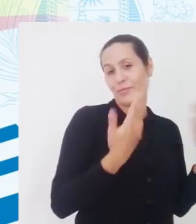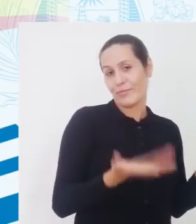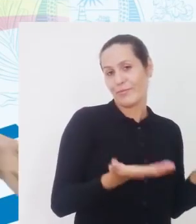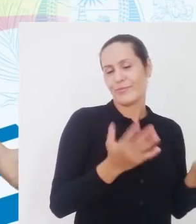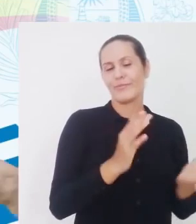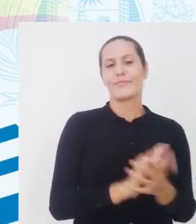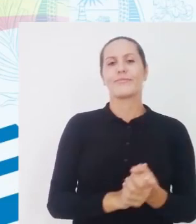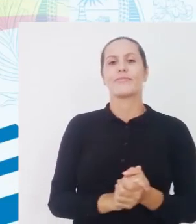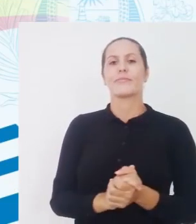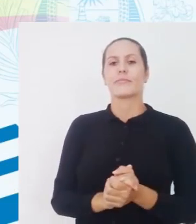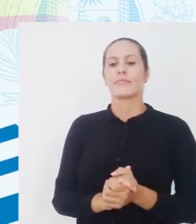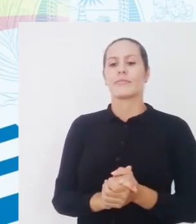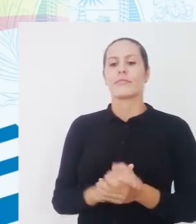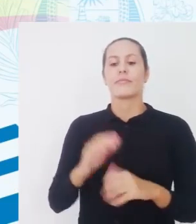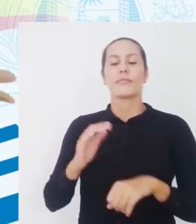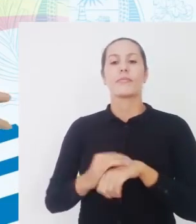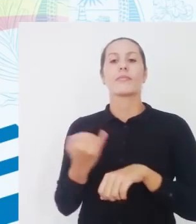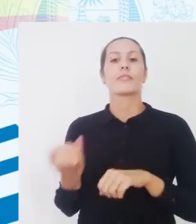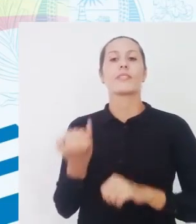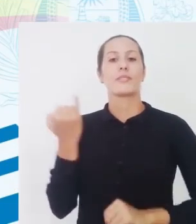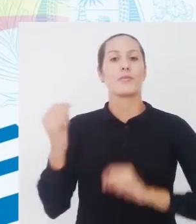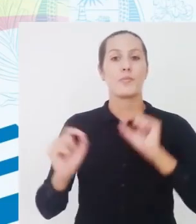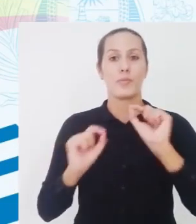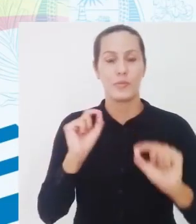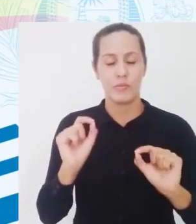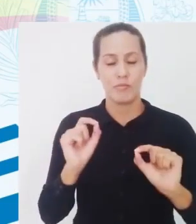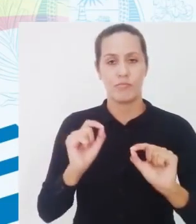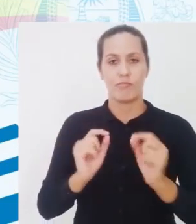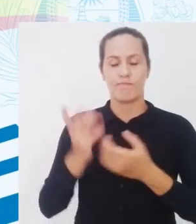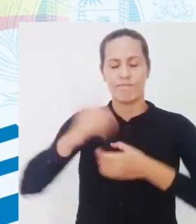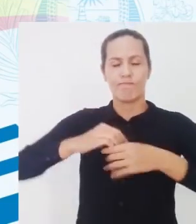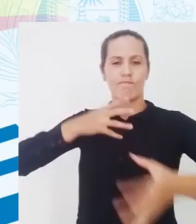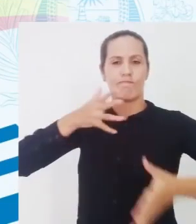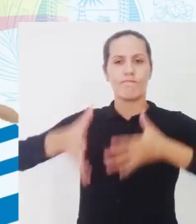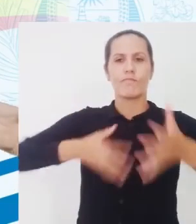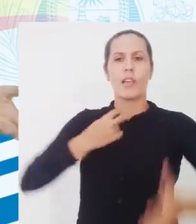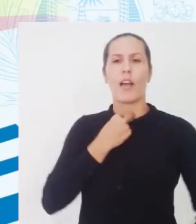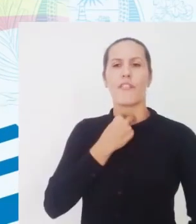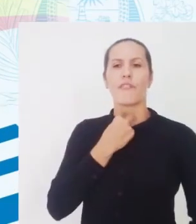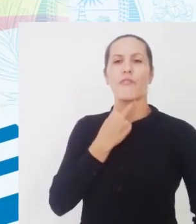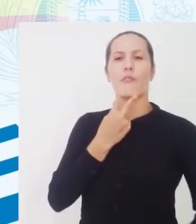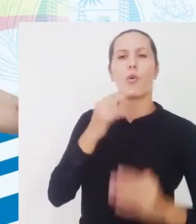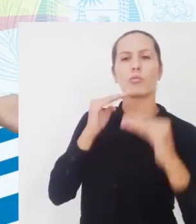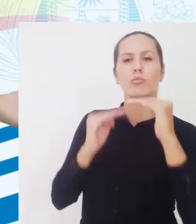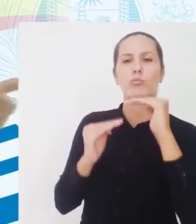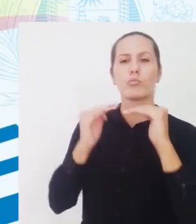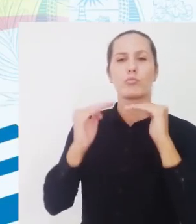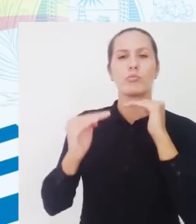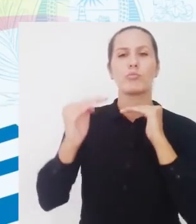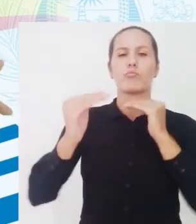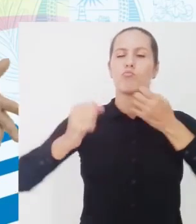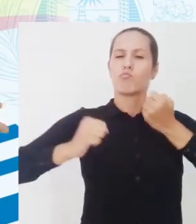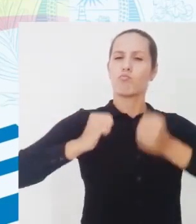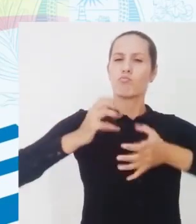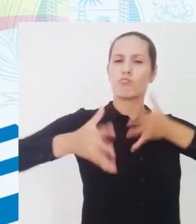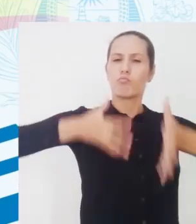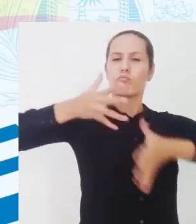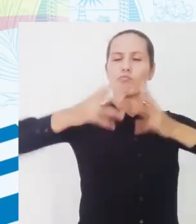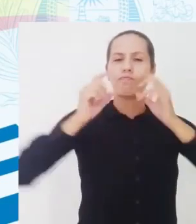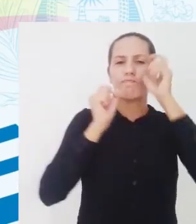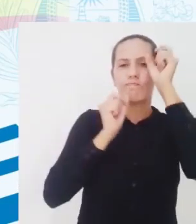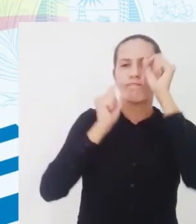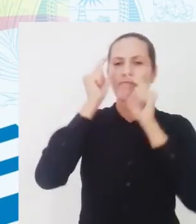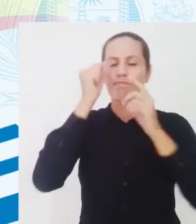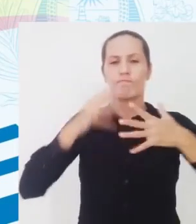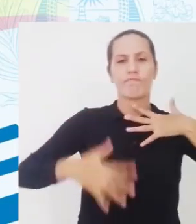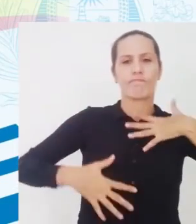eu ia dizer que futebol, antes de tudo, é lazer, é descontração. E que, de fato, ela conseguiu defender